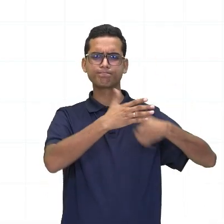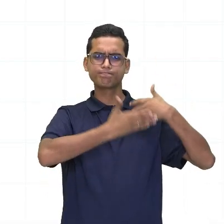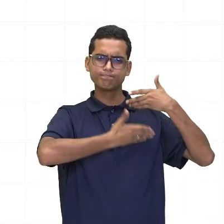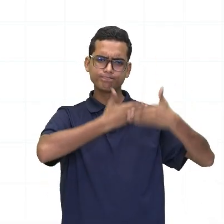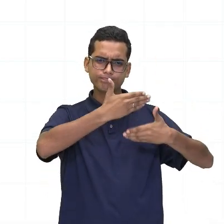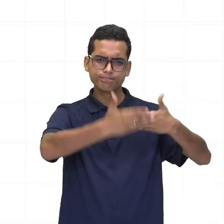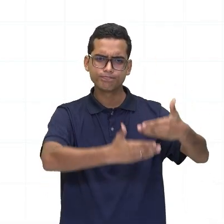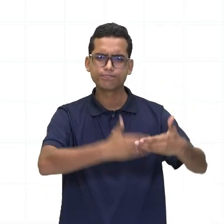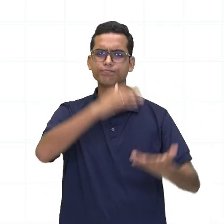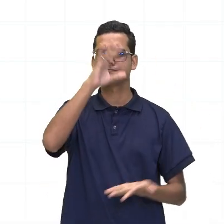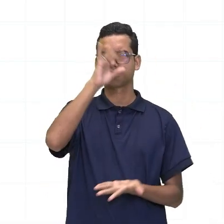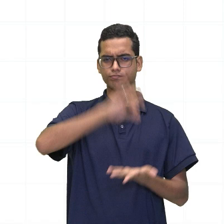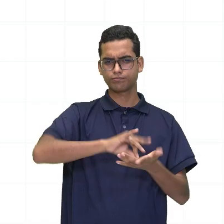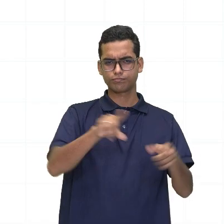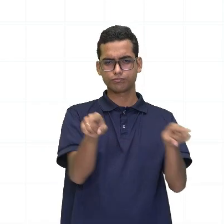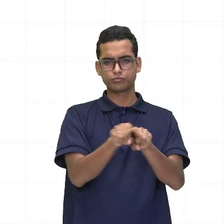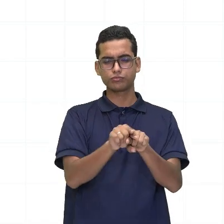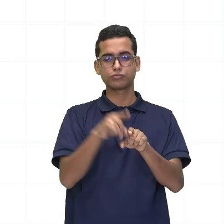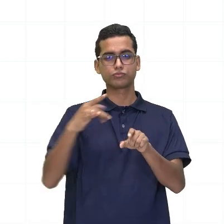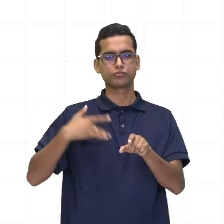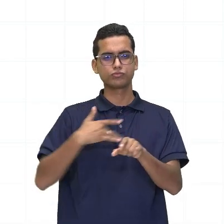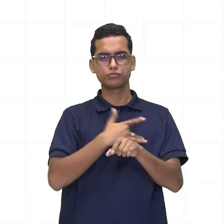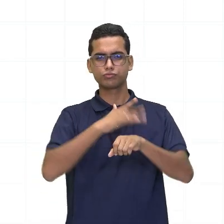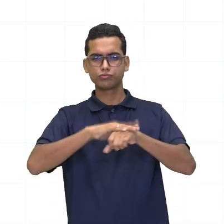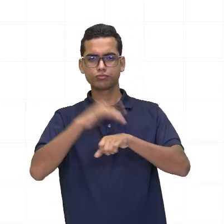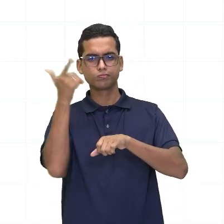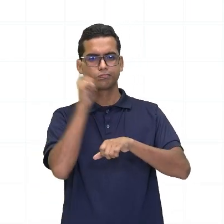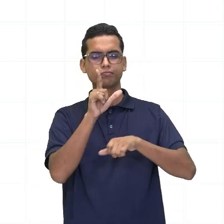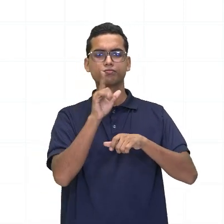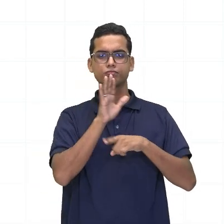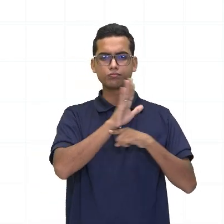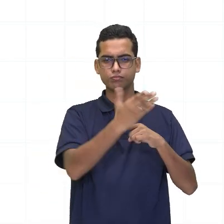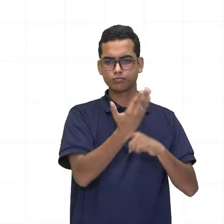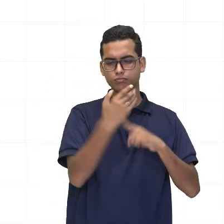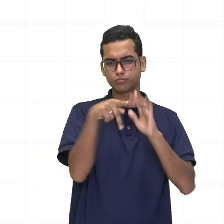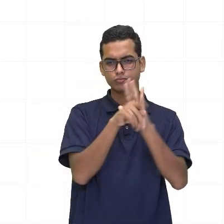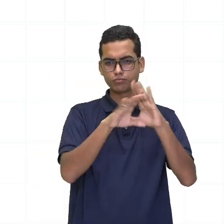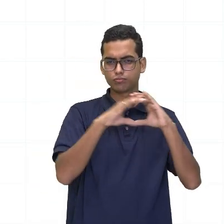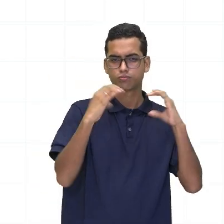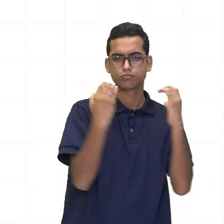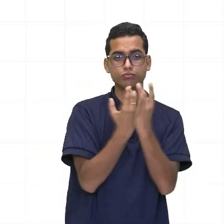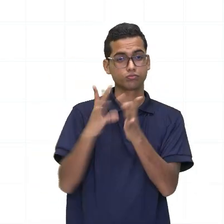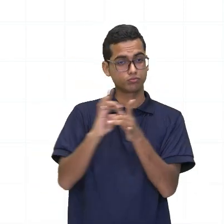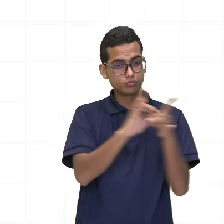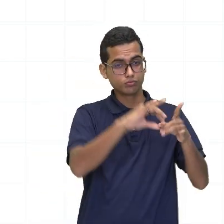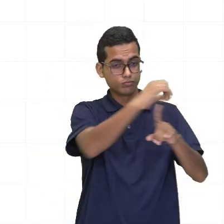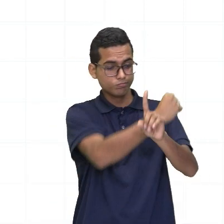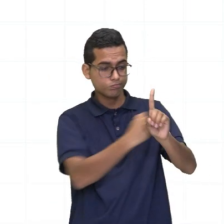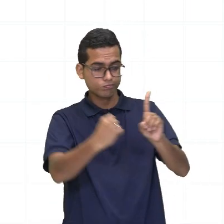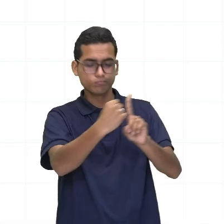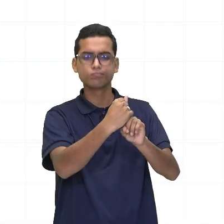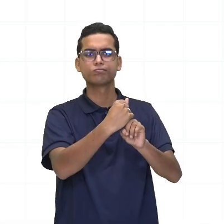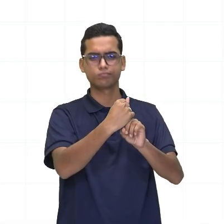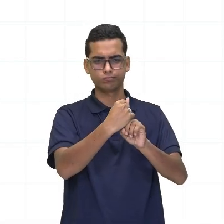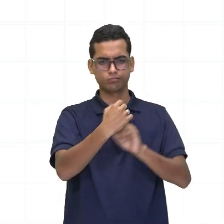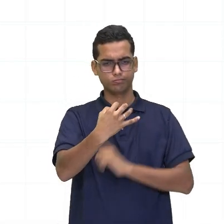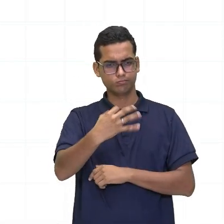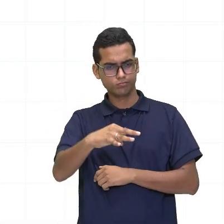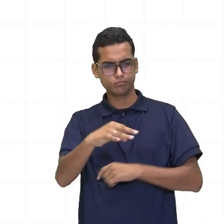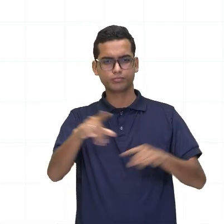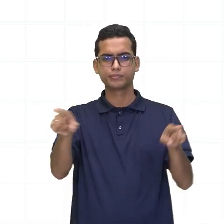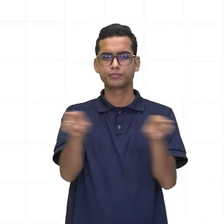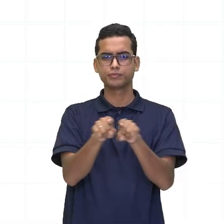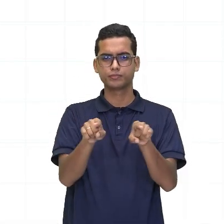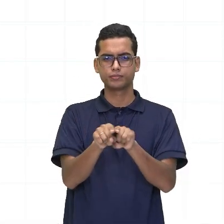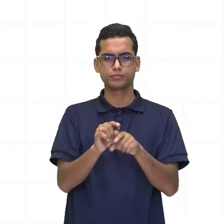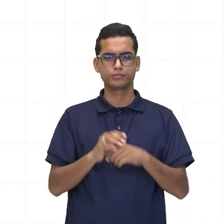processo saúde e doença vigente em uma comunidade, segundo o contexto social em que ela está inserida. Então, a gente